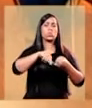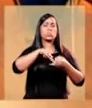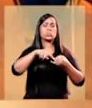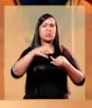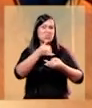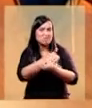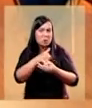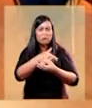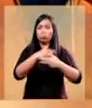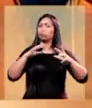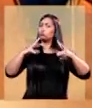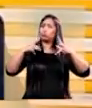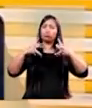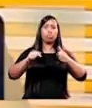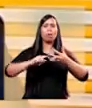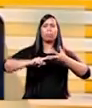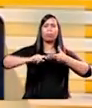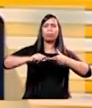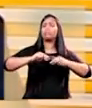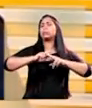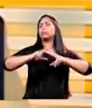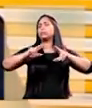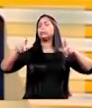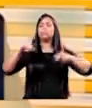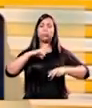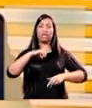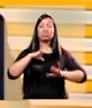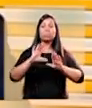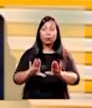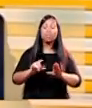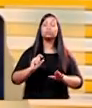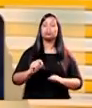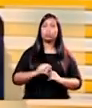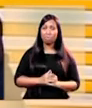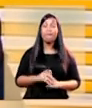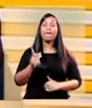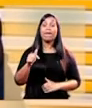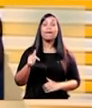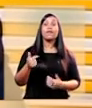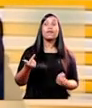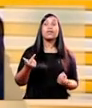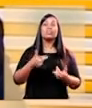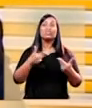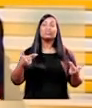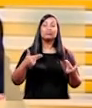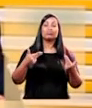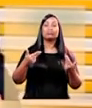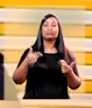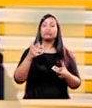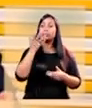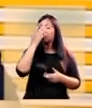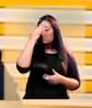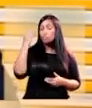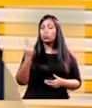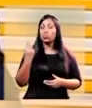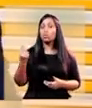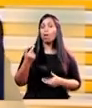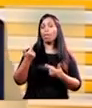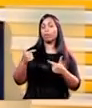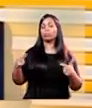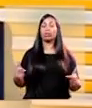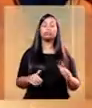né? E, enfim, então tem uma gama muito variada, mas então essa noção clássica do órfão não existe